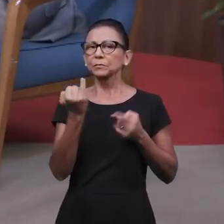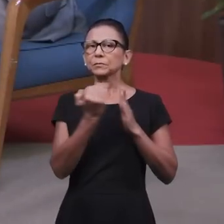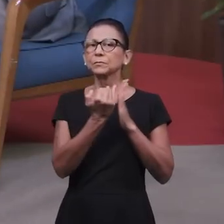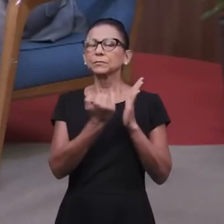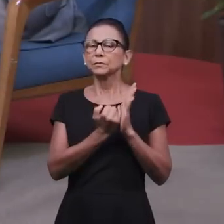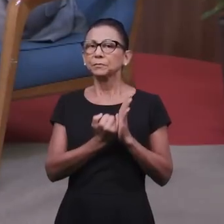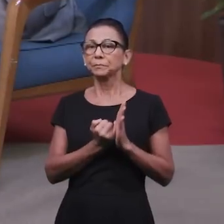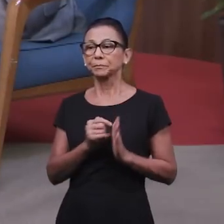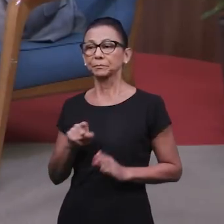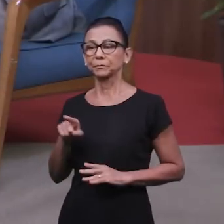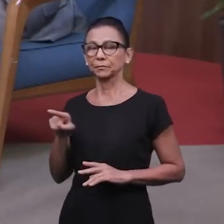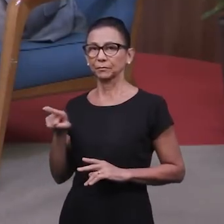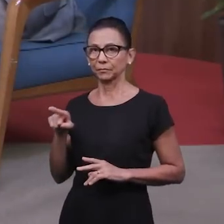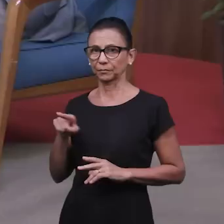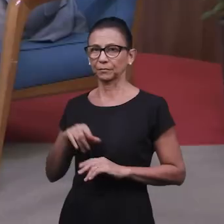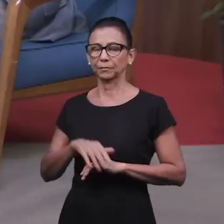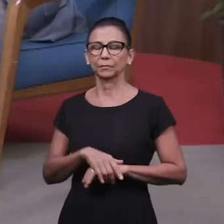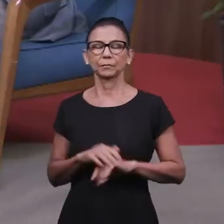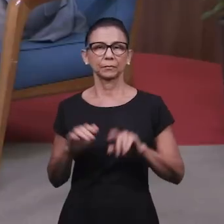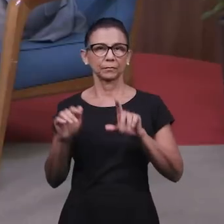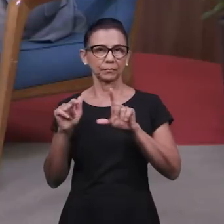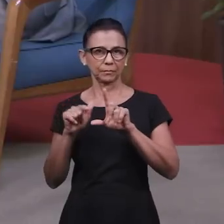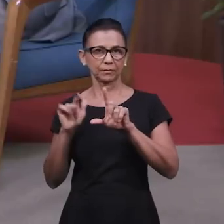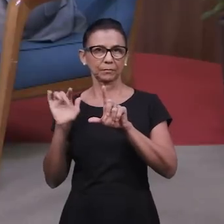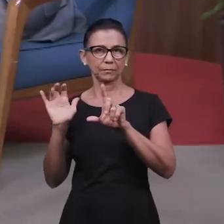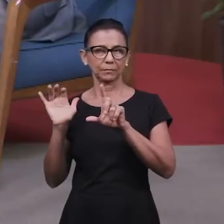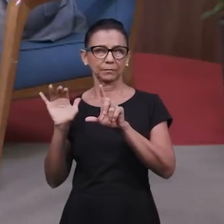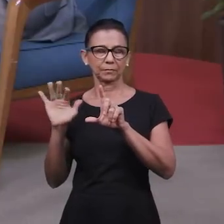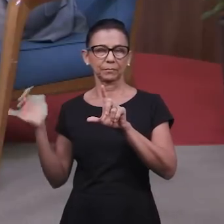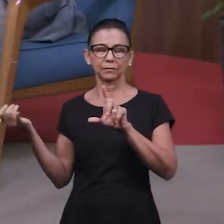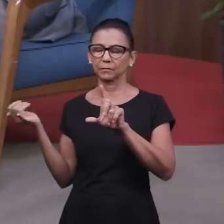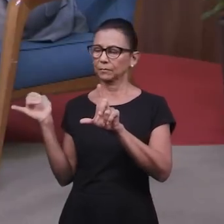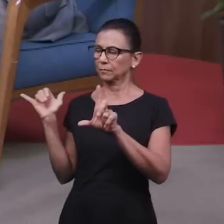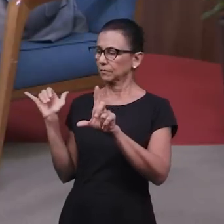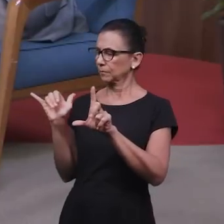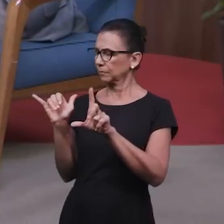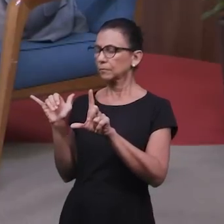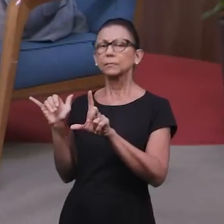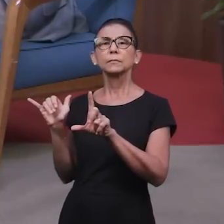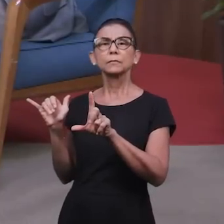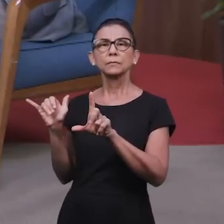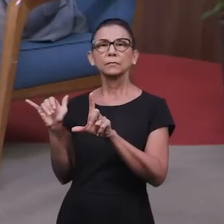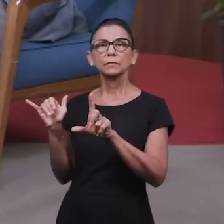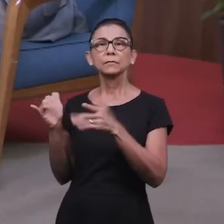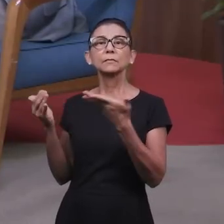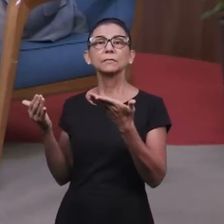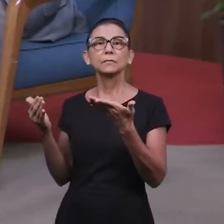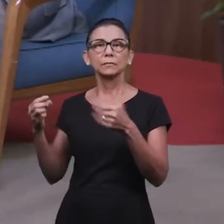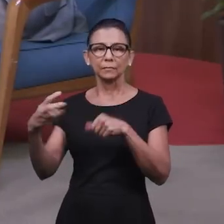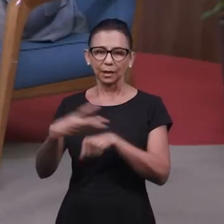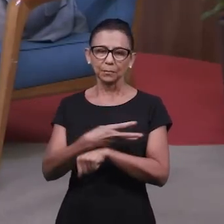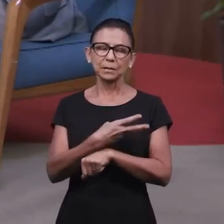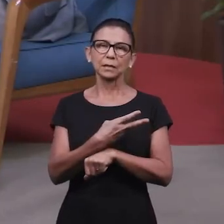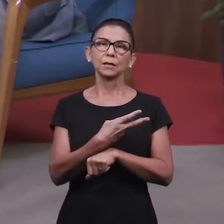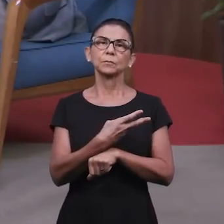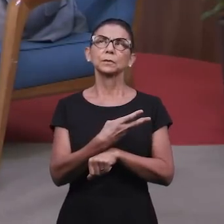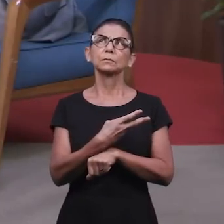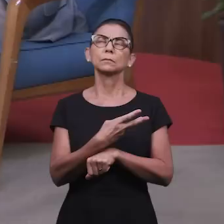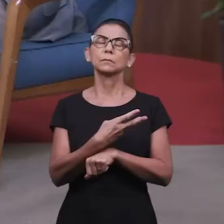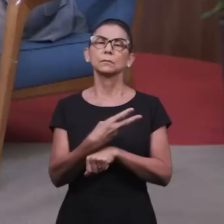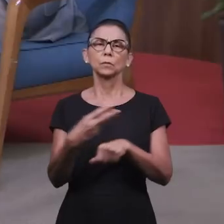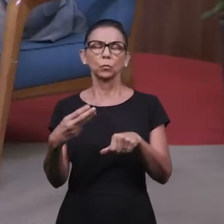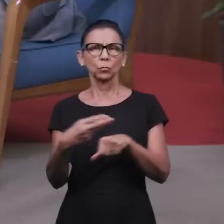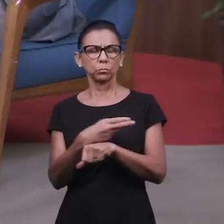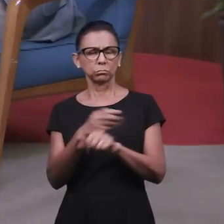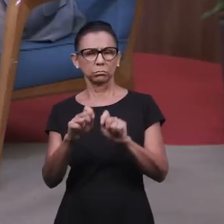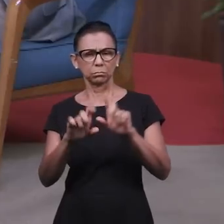você. Esse agora, quando você aponta o celular para ele, a câmera aberta do seu celular para ele, você vai ser redirecionado mais uma vez para o WhatsApp. Mas você